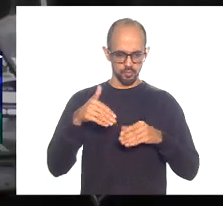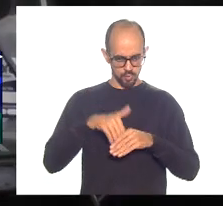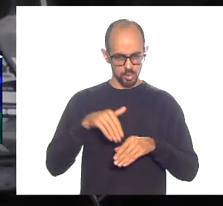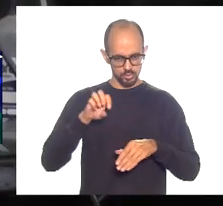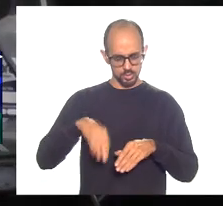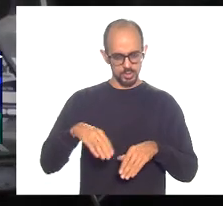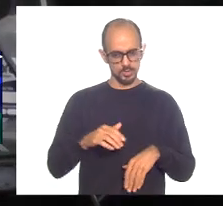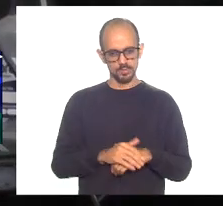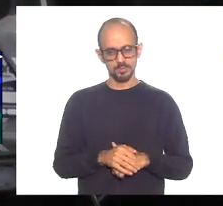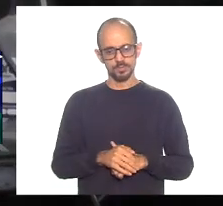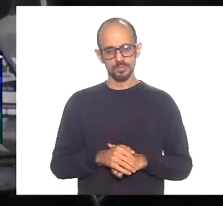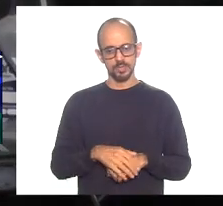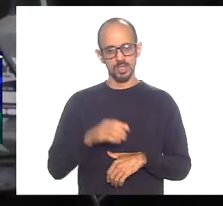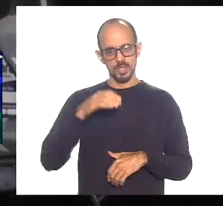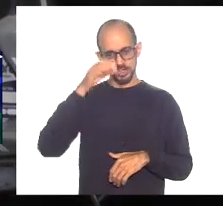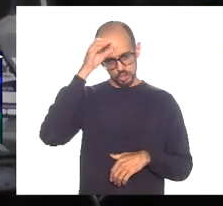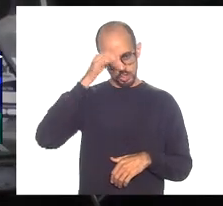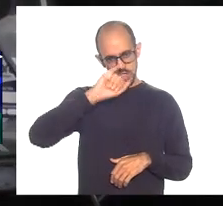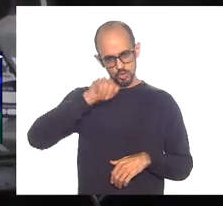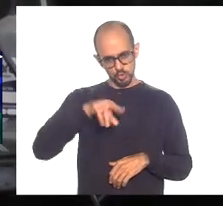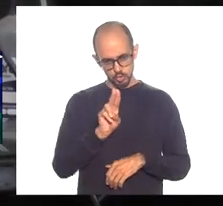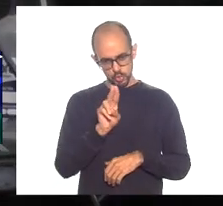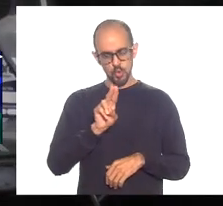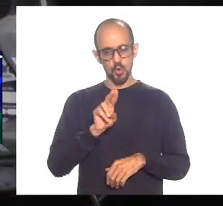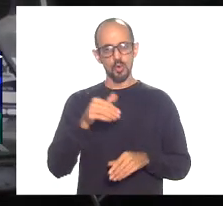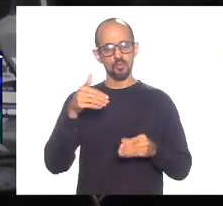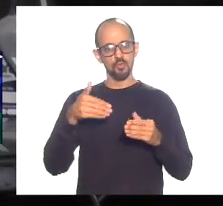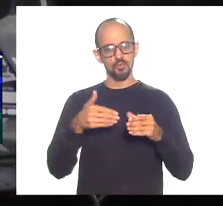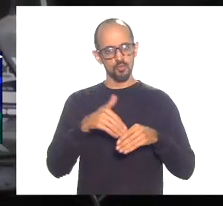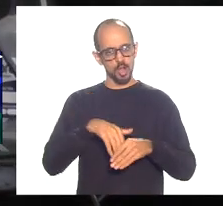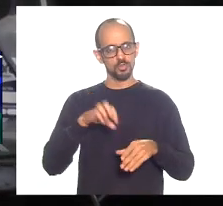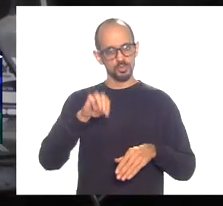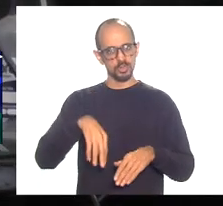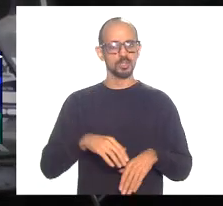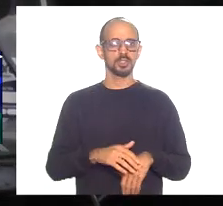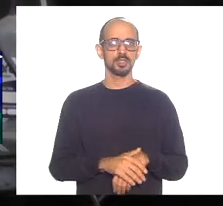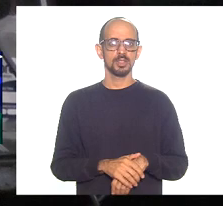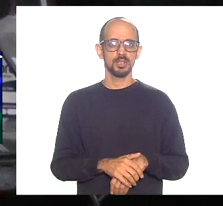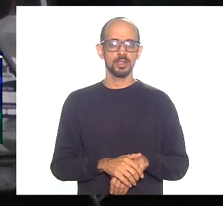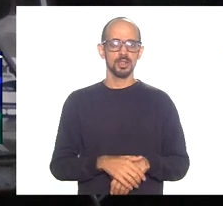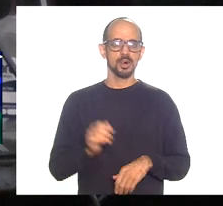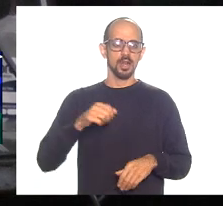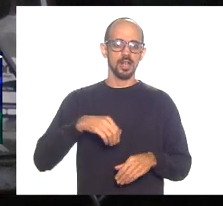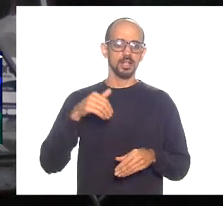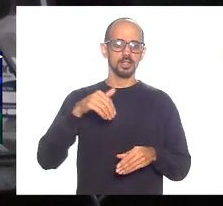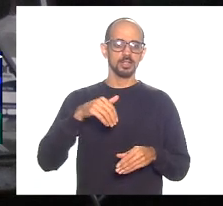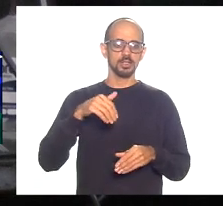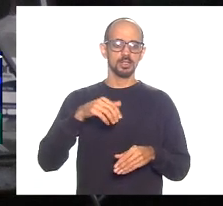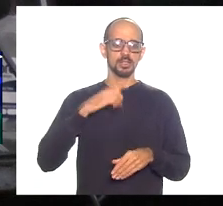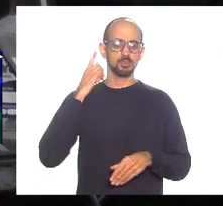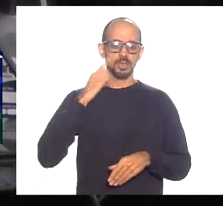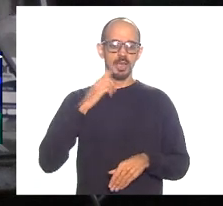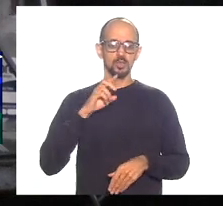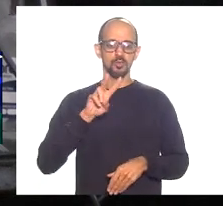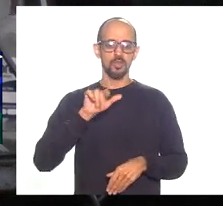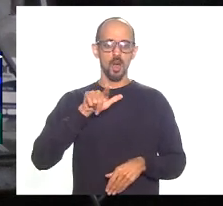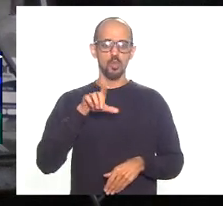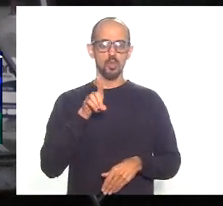Obrigada deputada tia Ju favorável Deputado Valdo Ceasa